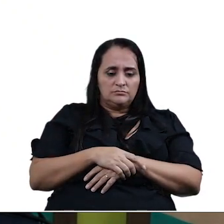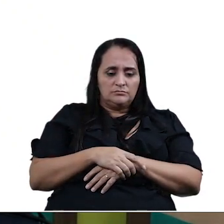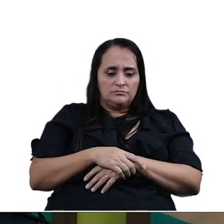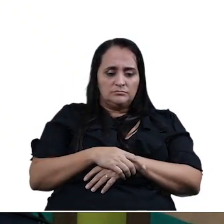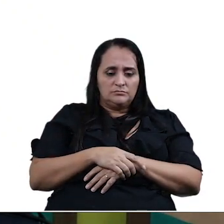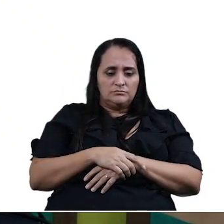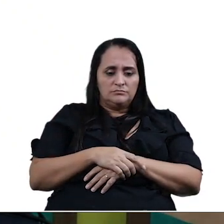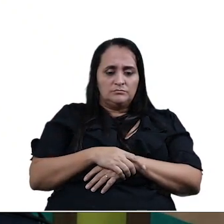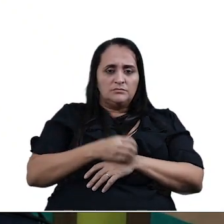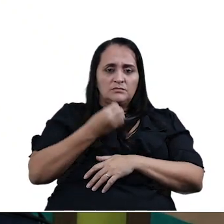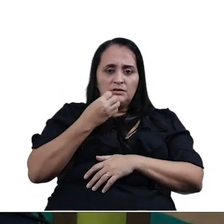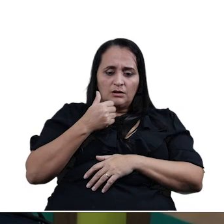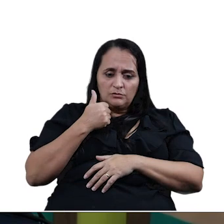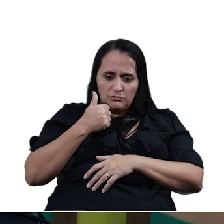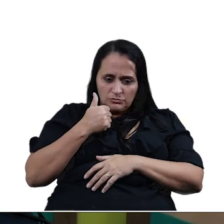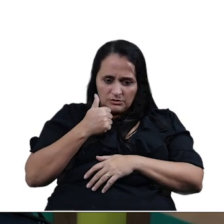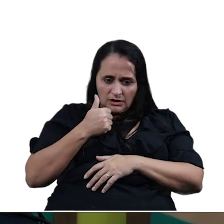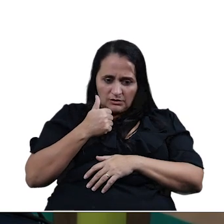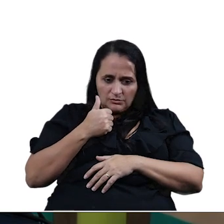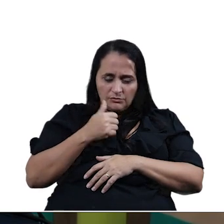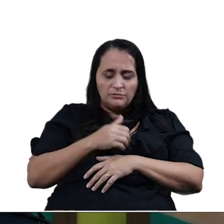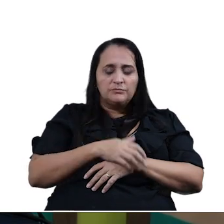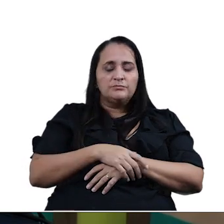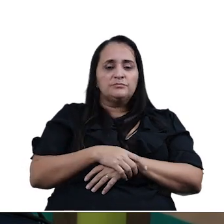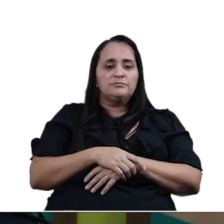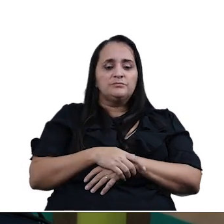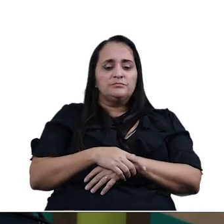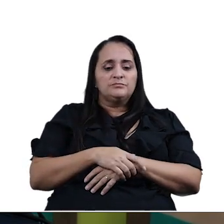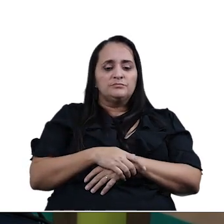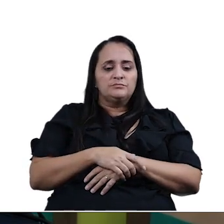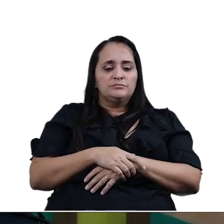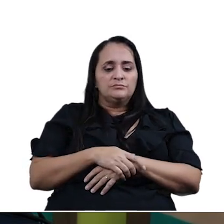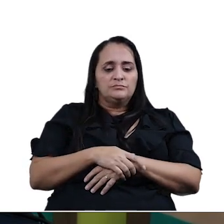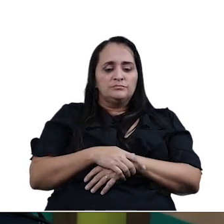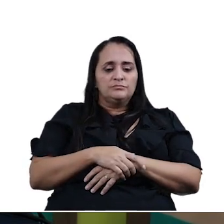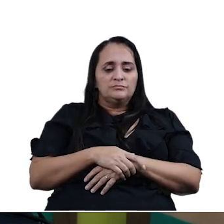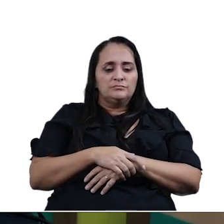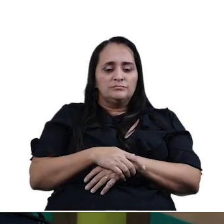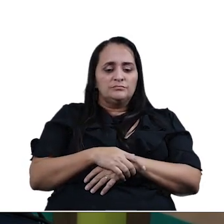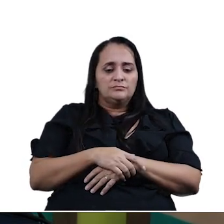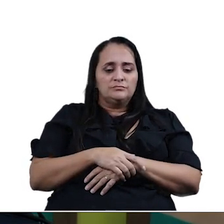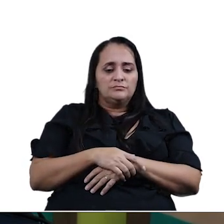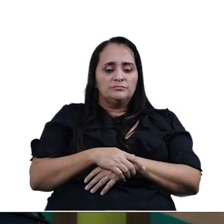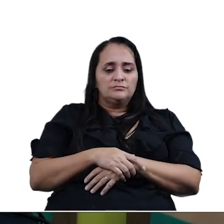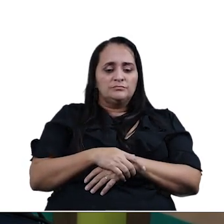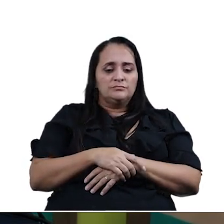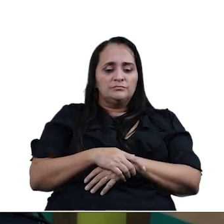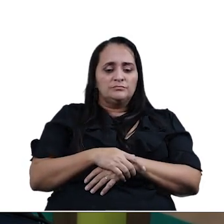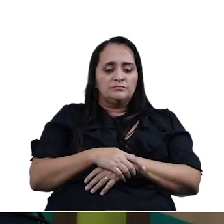E aí, até aí tá dando certo? Vamos lá. Próximo.